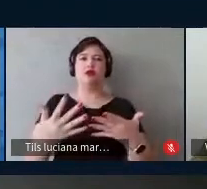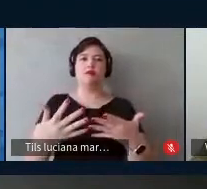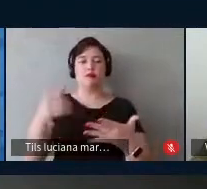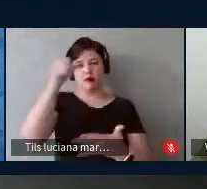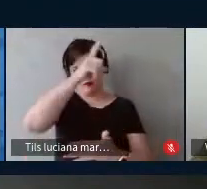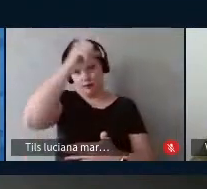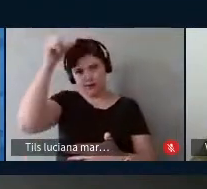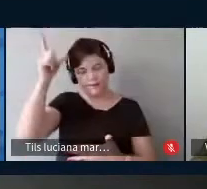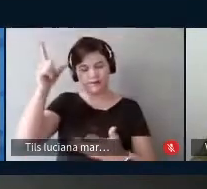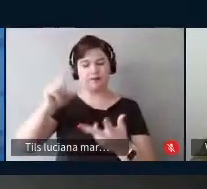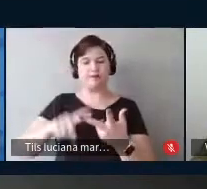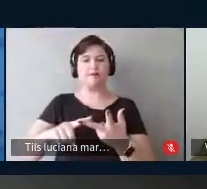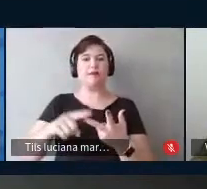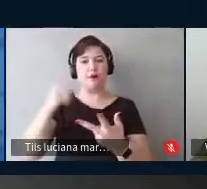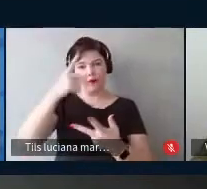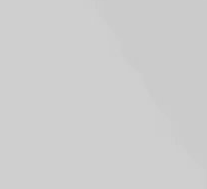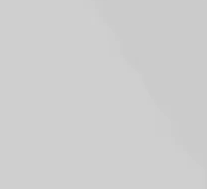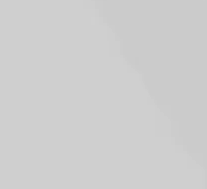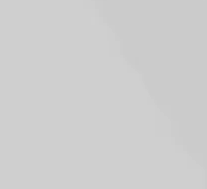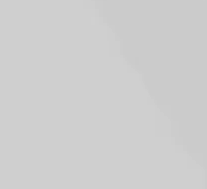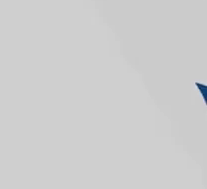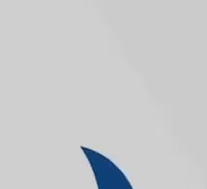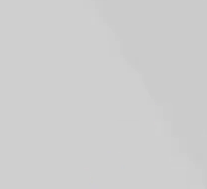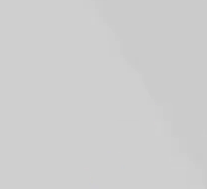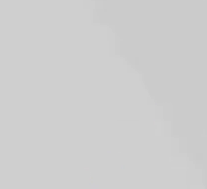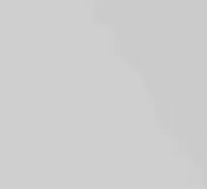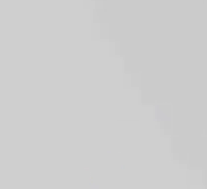Luciana, o Virgílio.